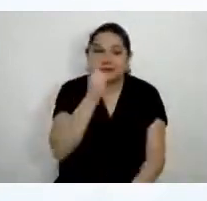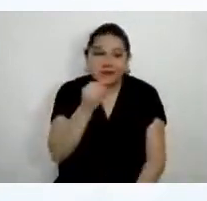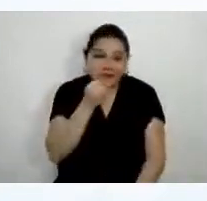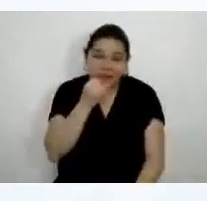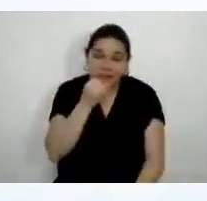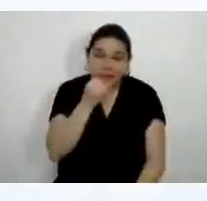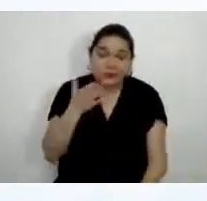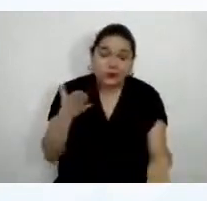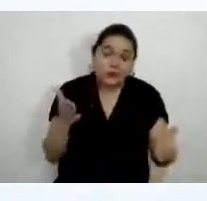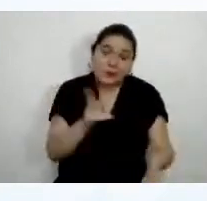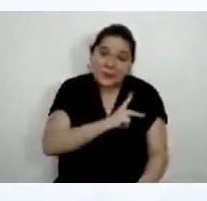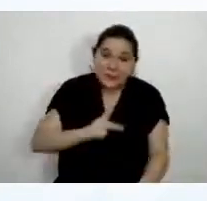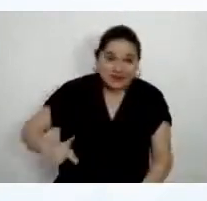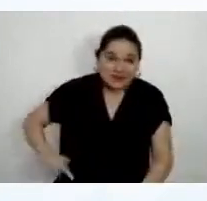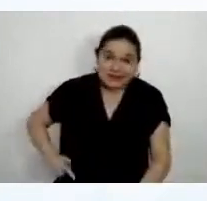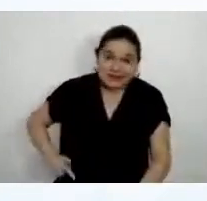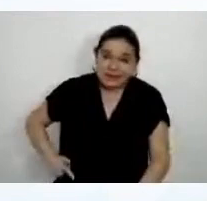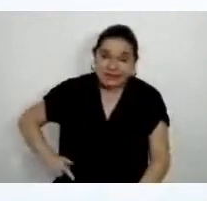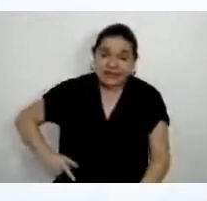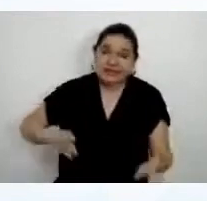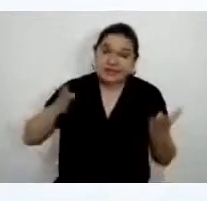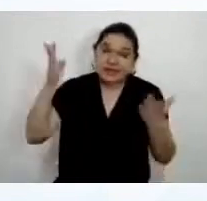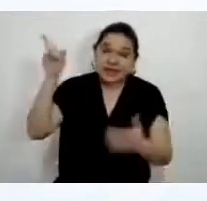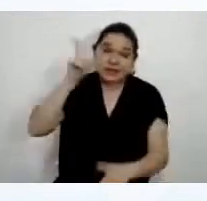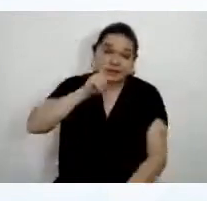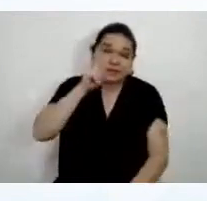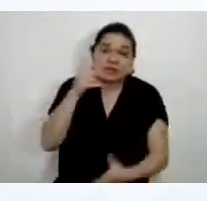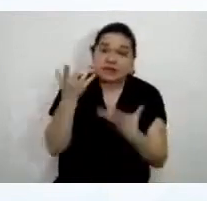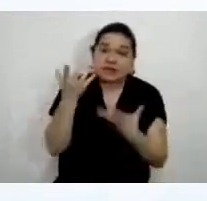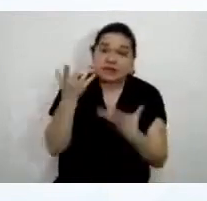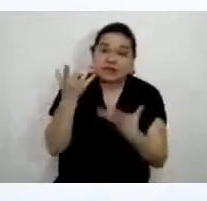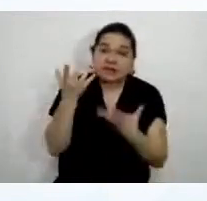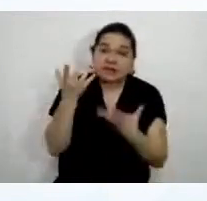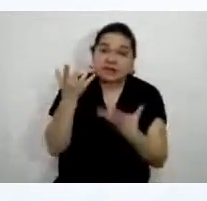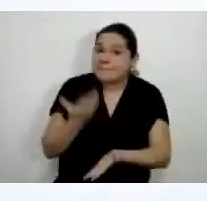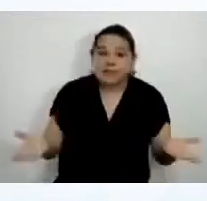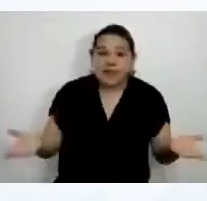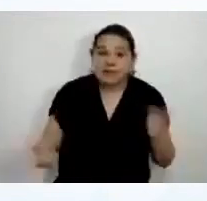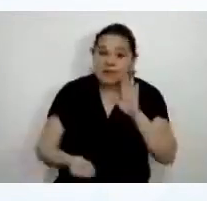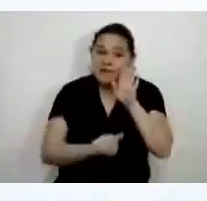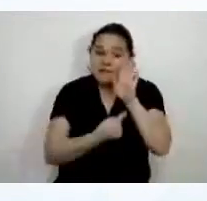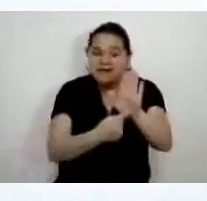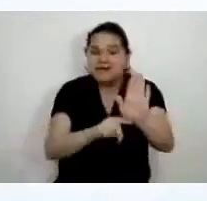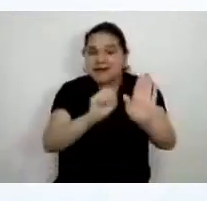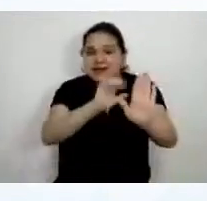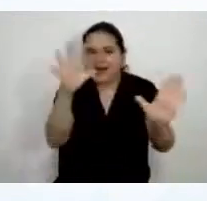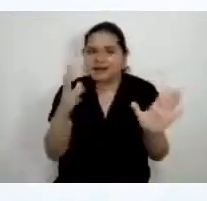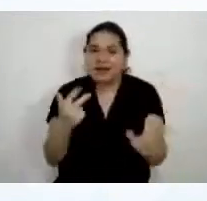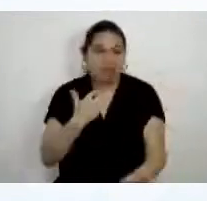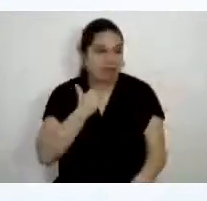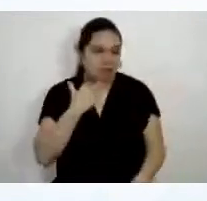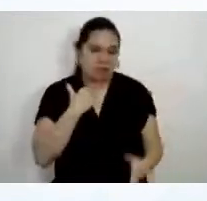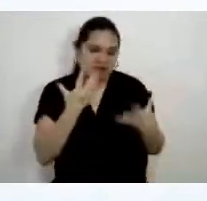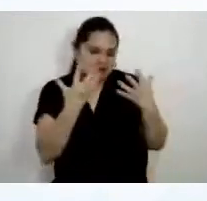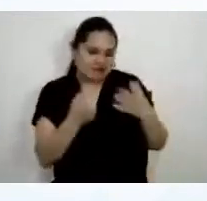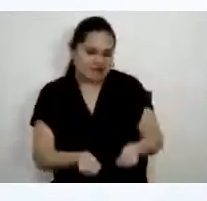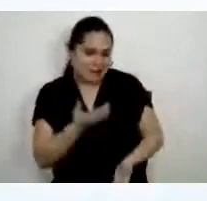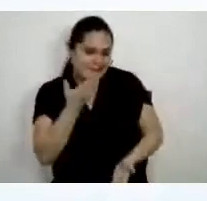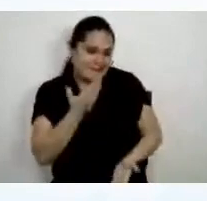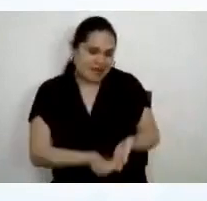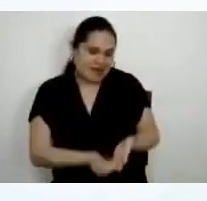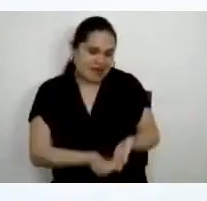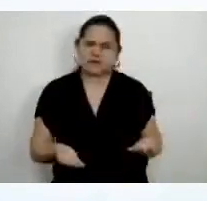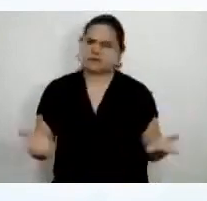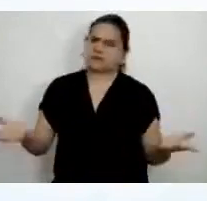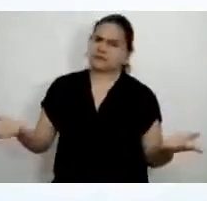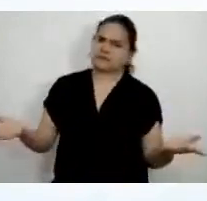aceitando a derrota, ele passa essa imagem, né? Você não pode aceitar a derrota não pode ser aceita. Então as pessoas estão